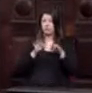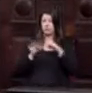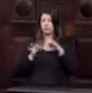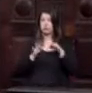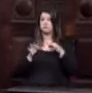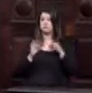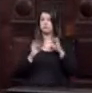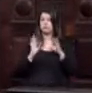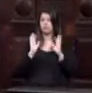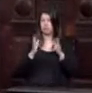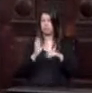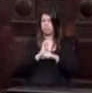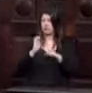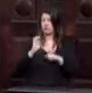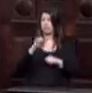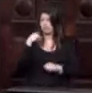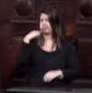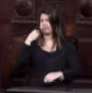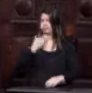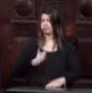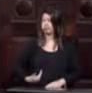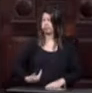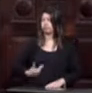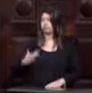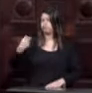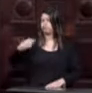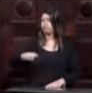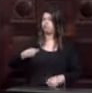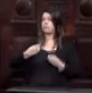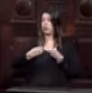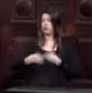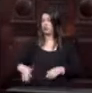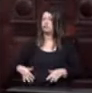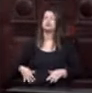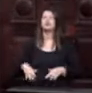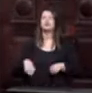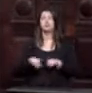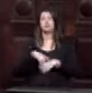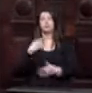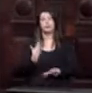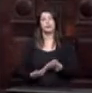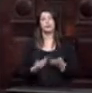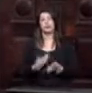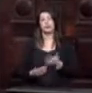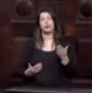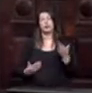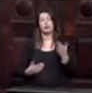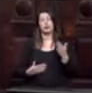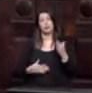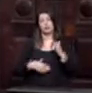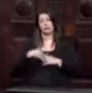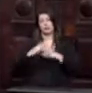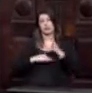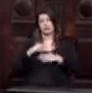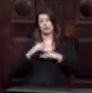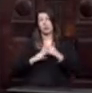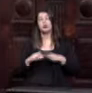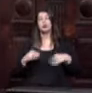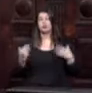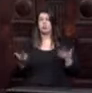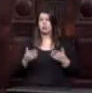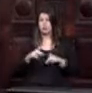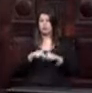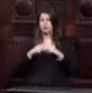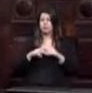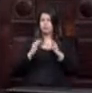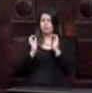está, a Defensoria Pública seria severamente prejudicada, perdendo a sua capacidade operacional. Por isso, a nossa